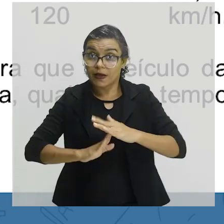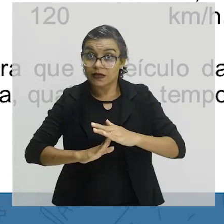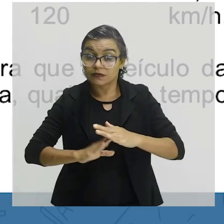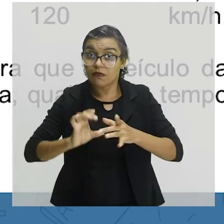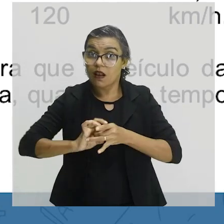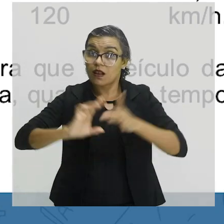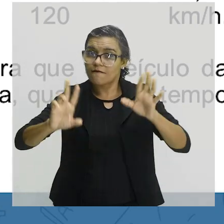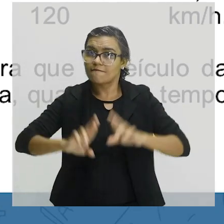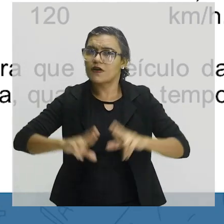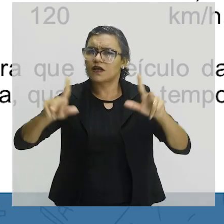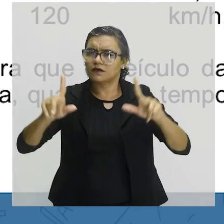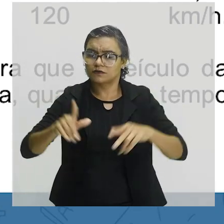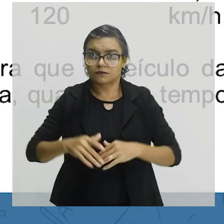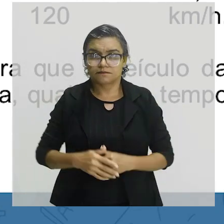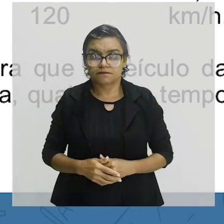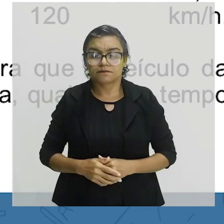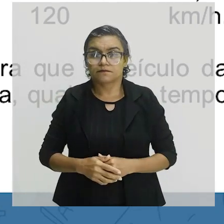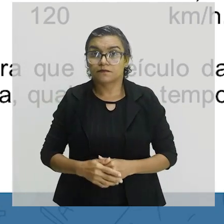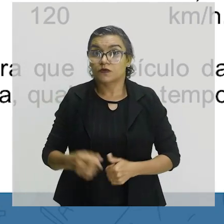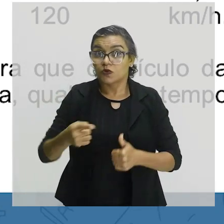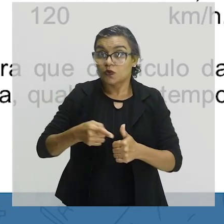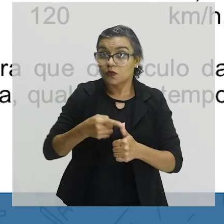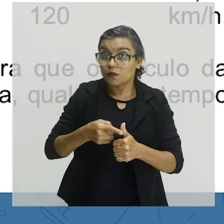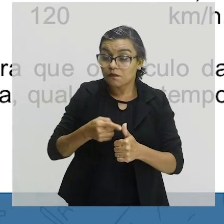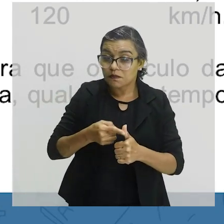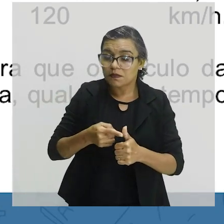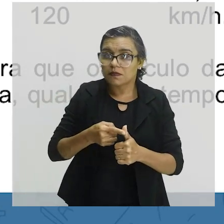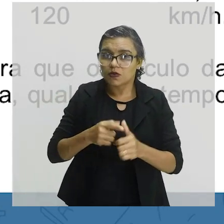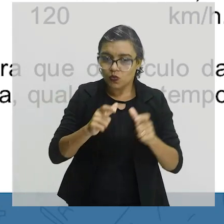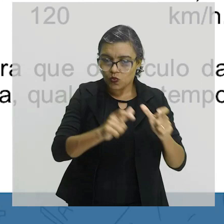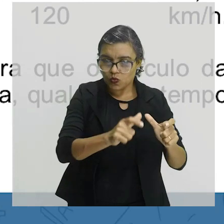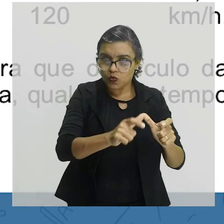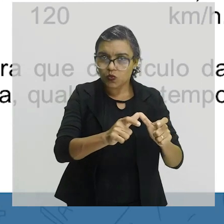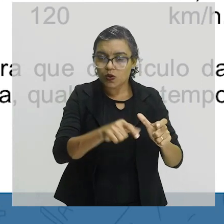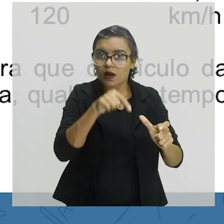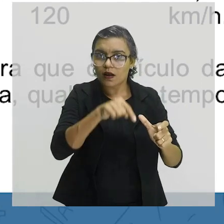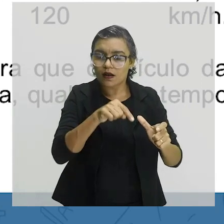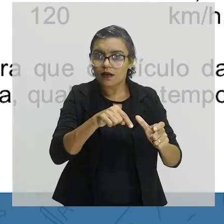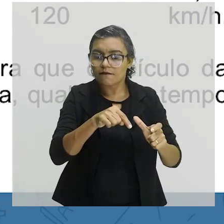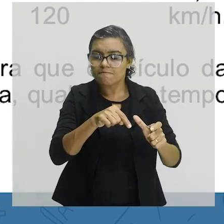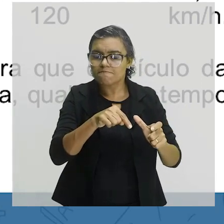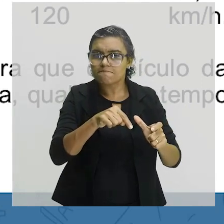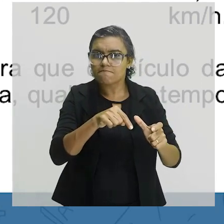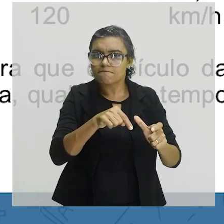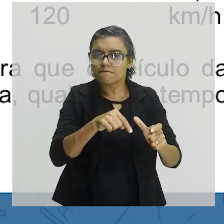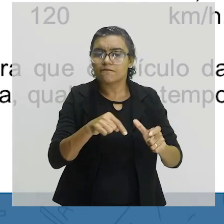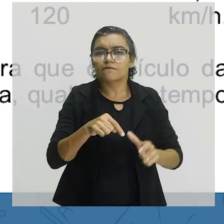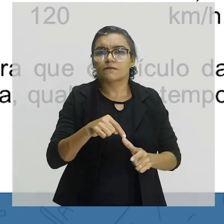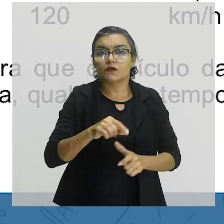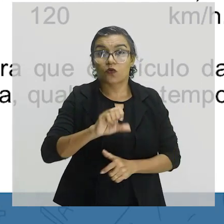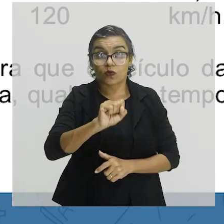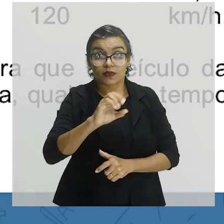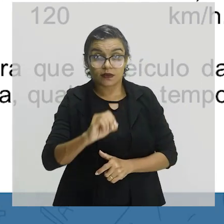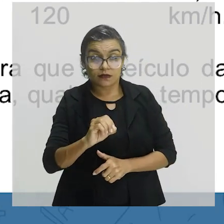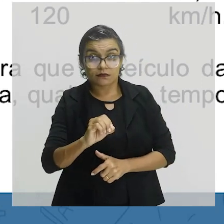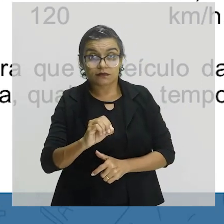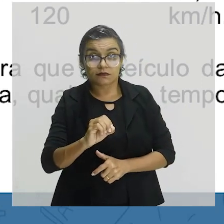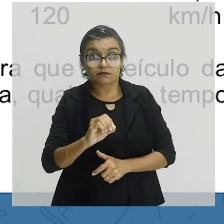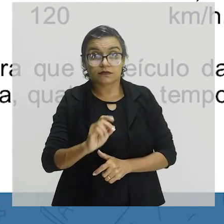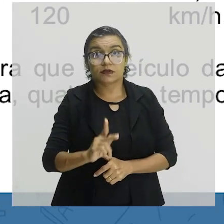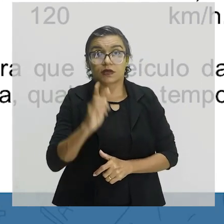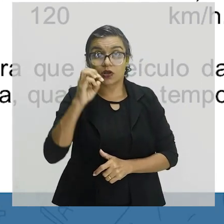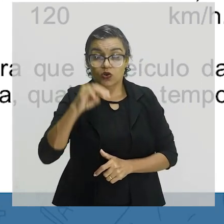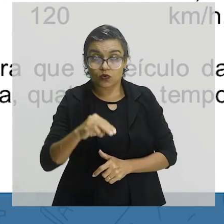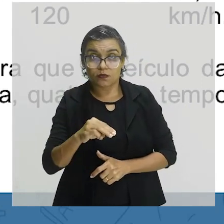diferentes. No primeiro trecho, a velocidade máxima permitida é de 80 km por hora. A distância a ser